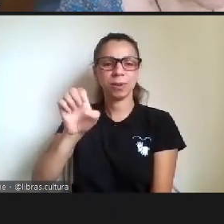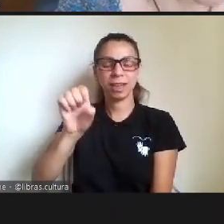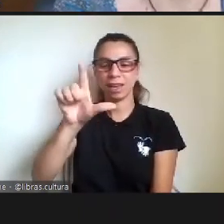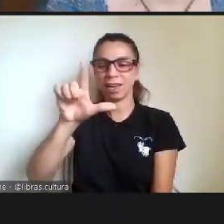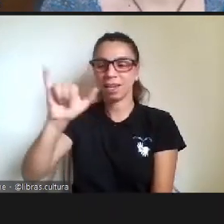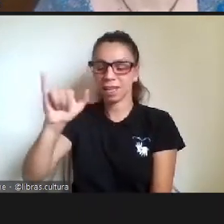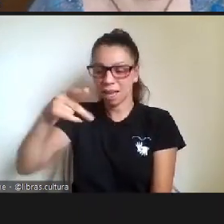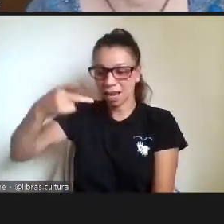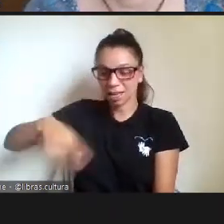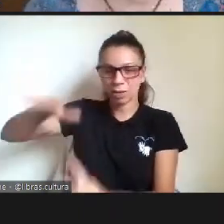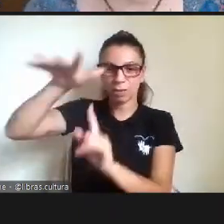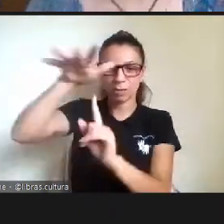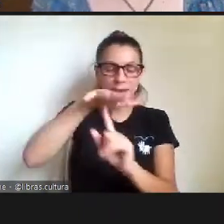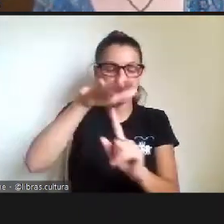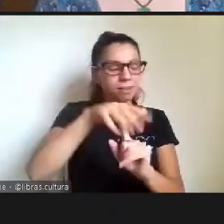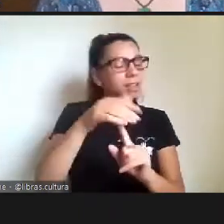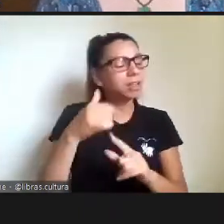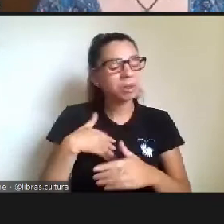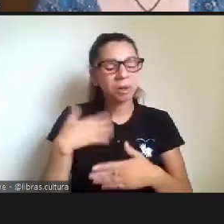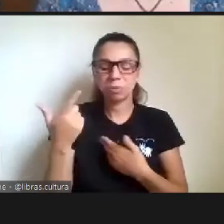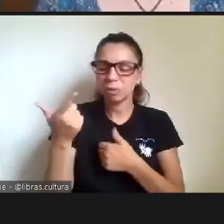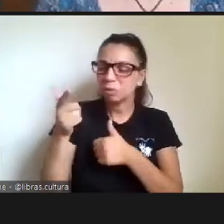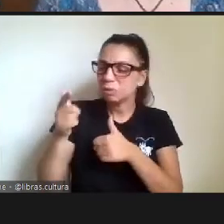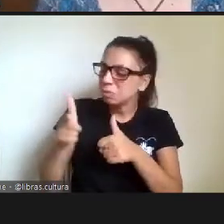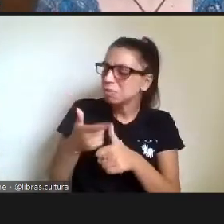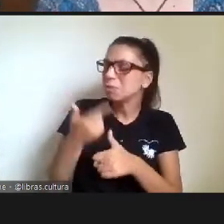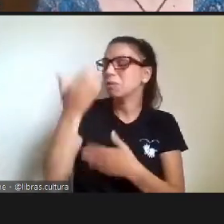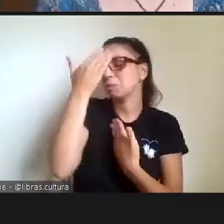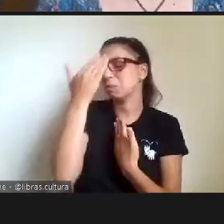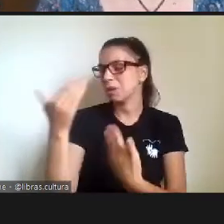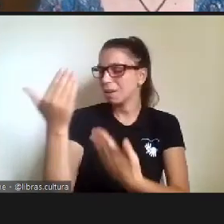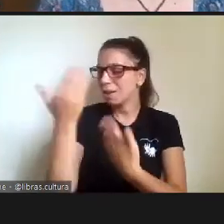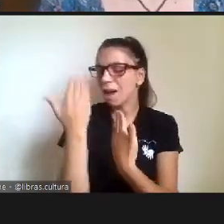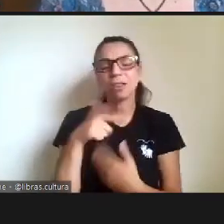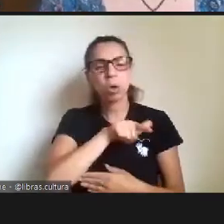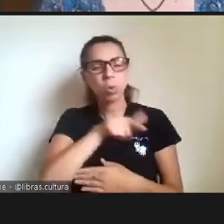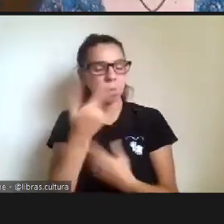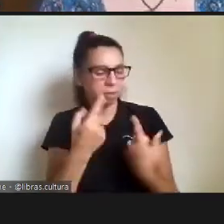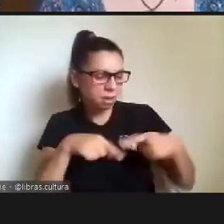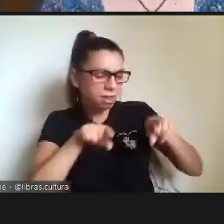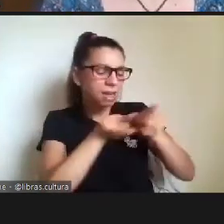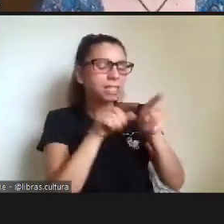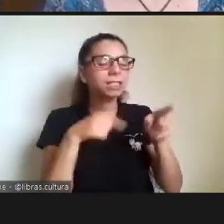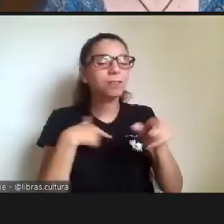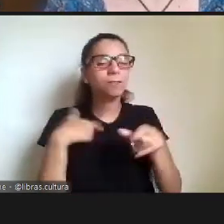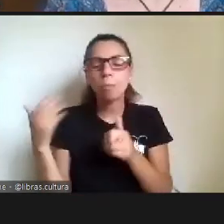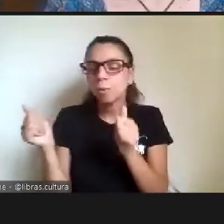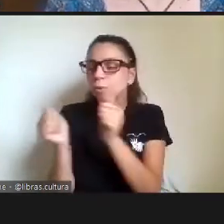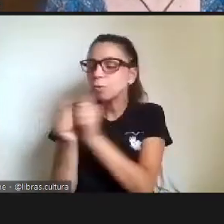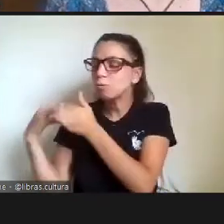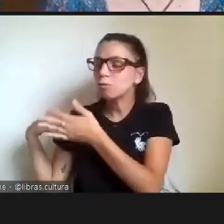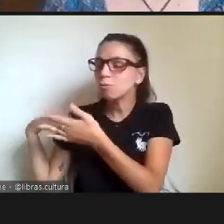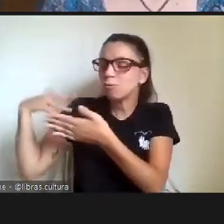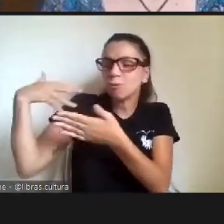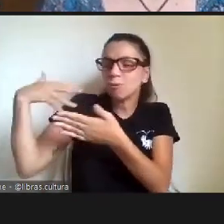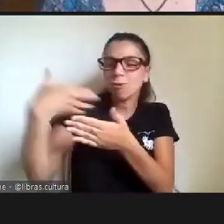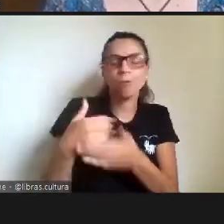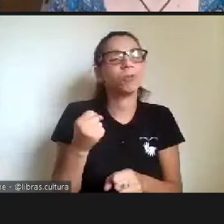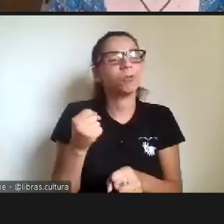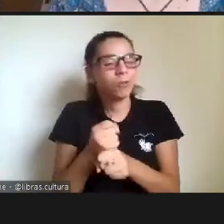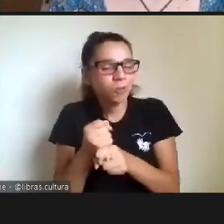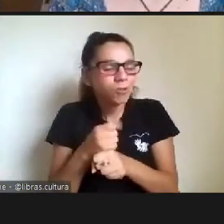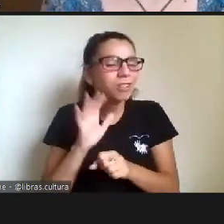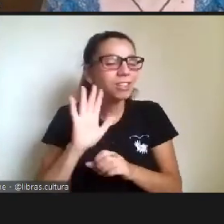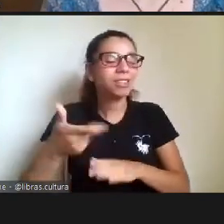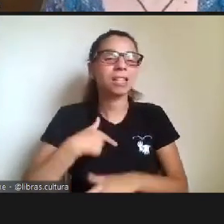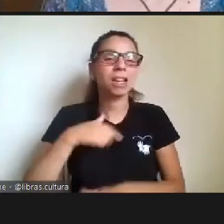uma vez, muito, muito, muito obrigado por essa e outras parcerias que a gente foi costurando aí ao longo desse ano, né? Sueli